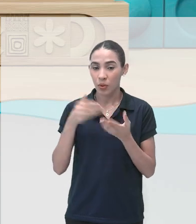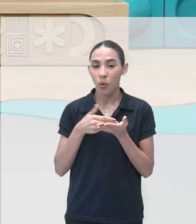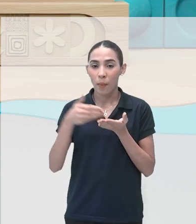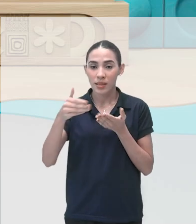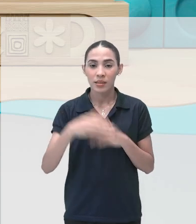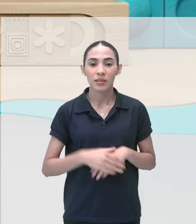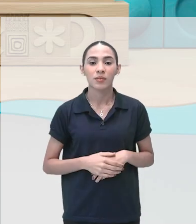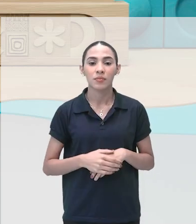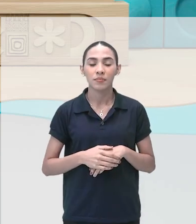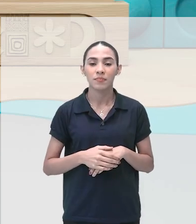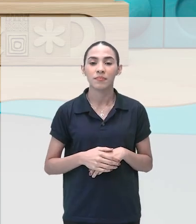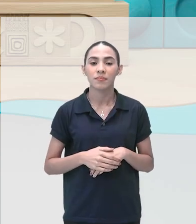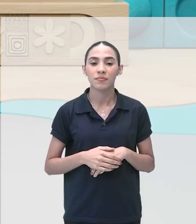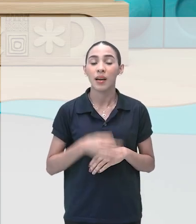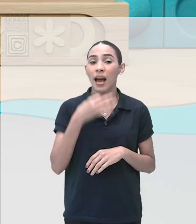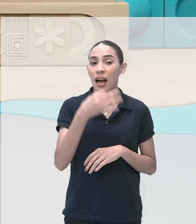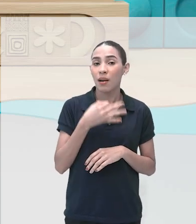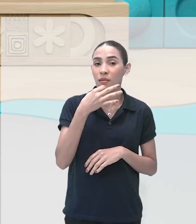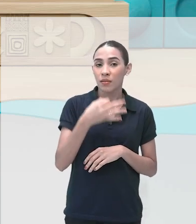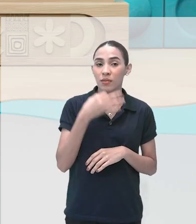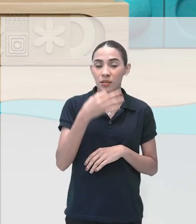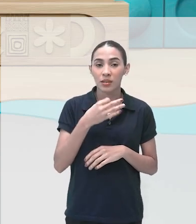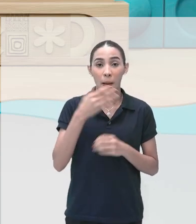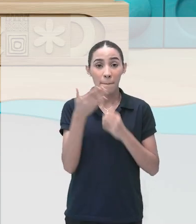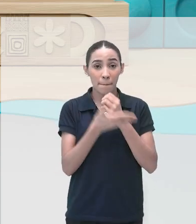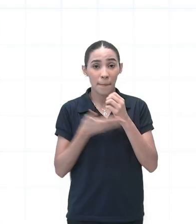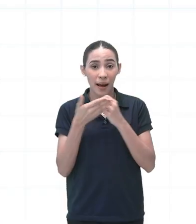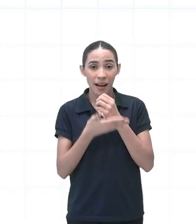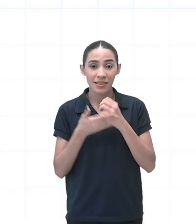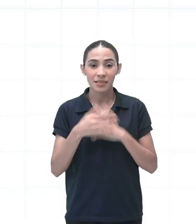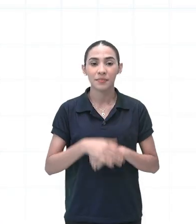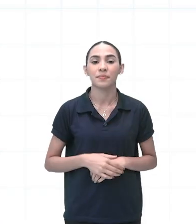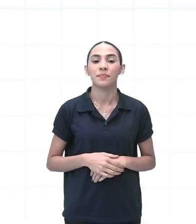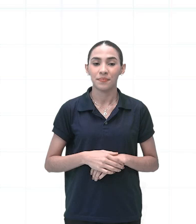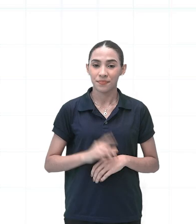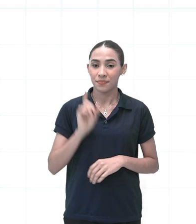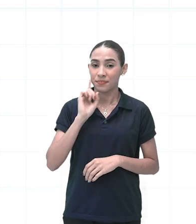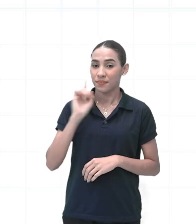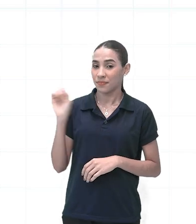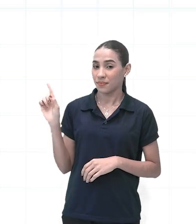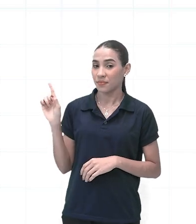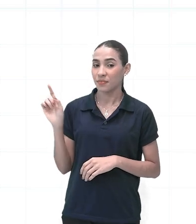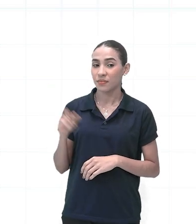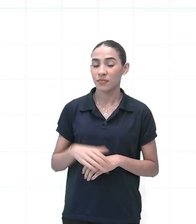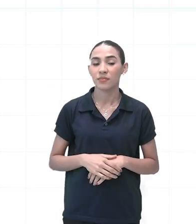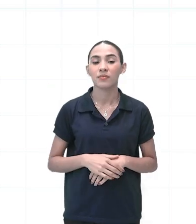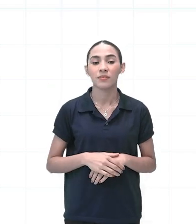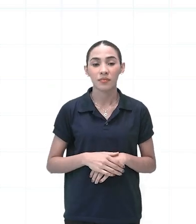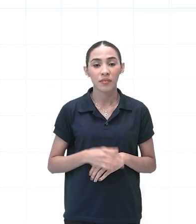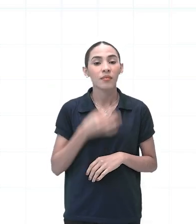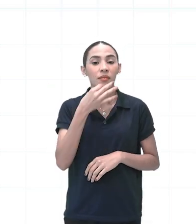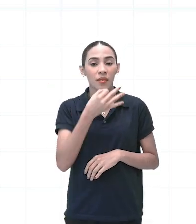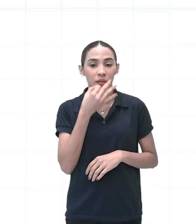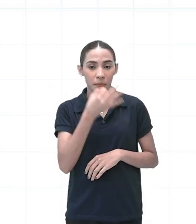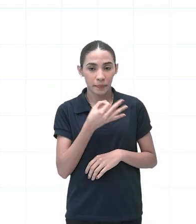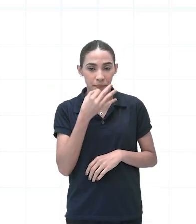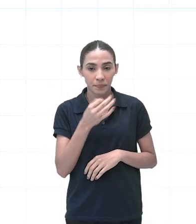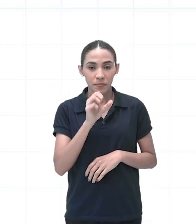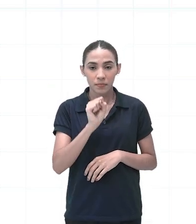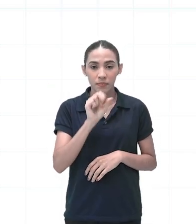começando pelo movimento argumentativo de sustentação, colocando aí para vocês. O movimento argumentativo